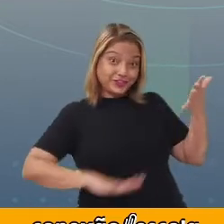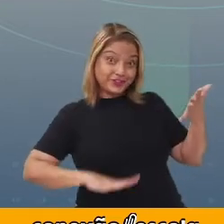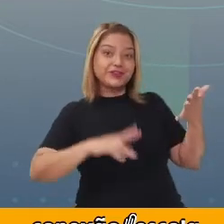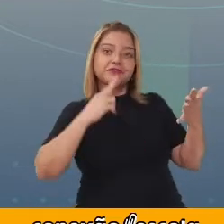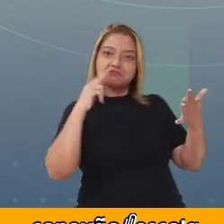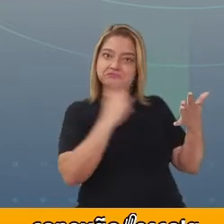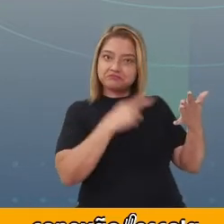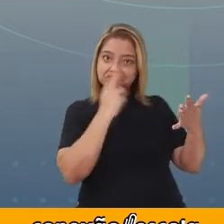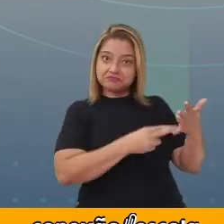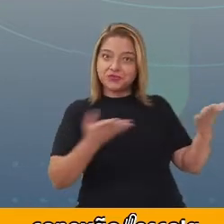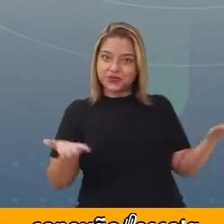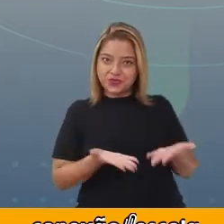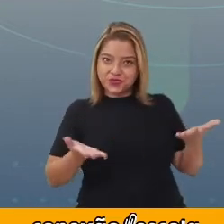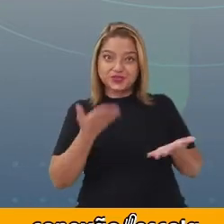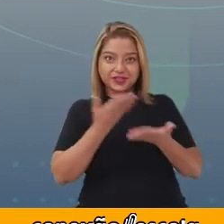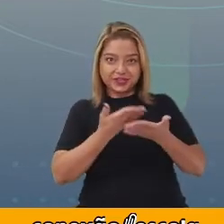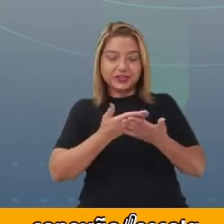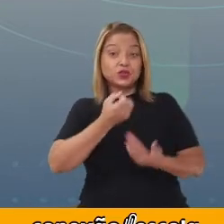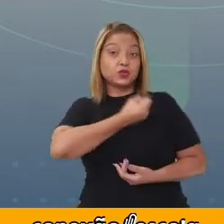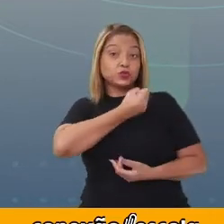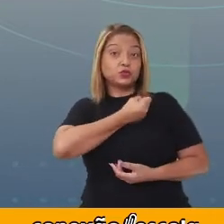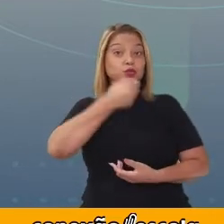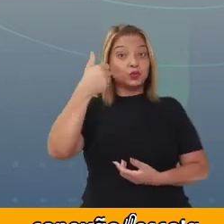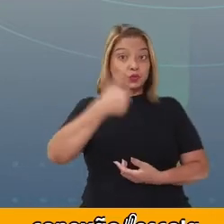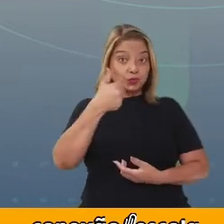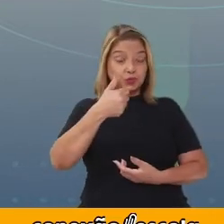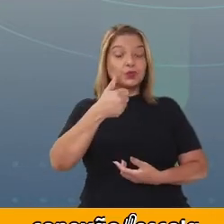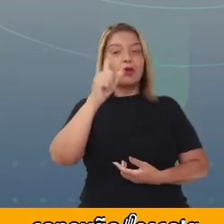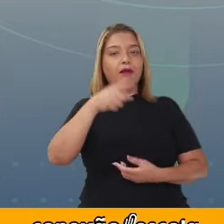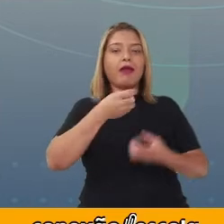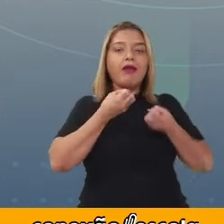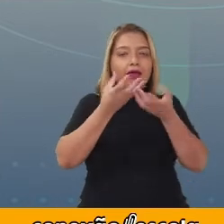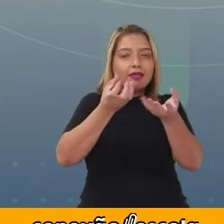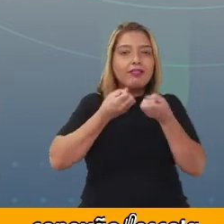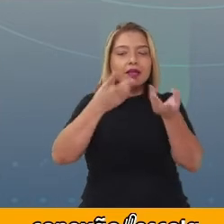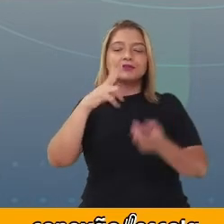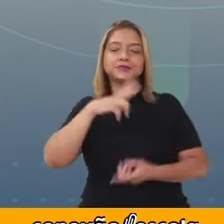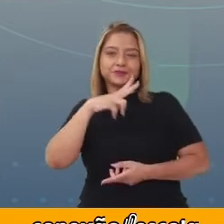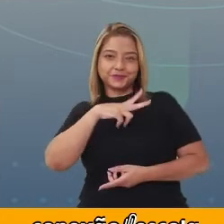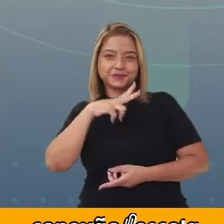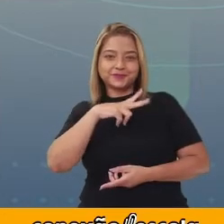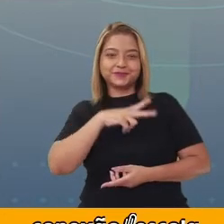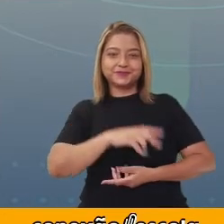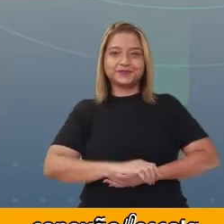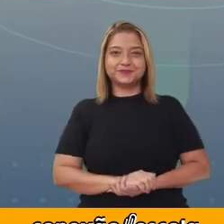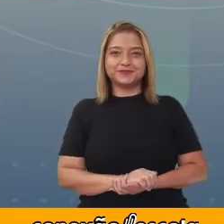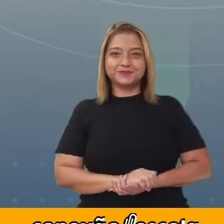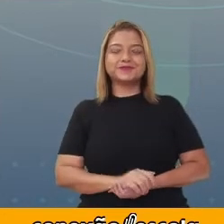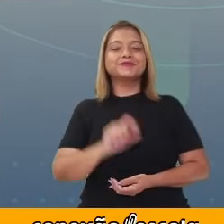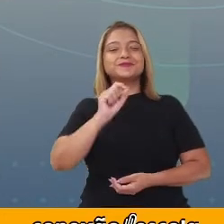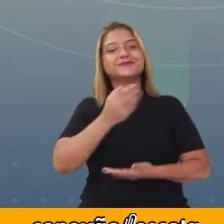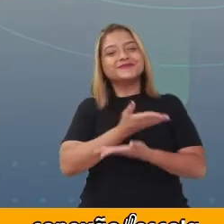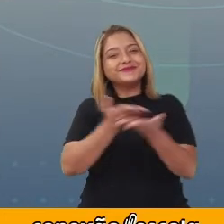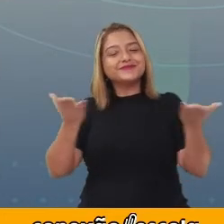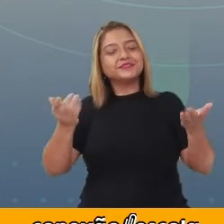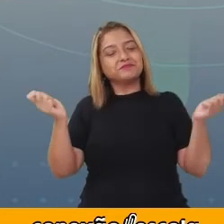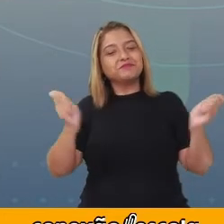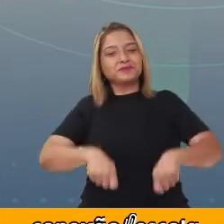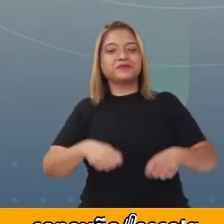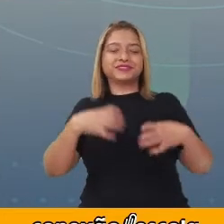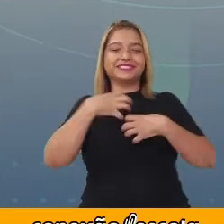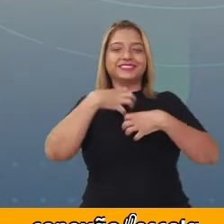essa aula. Atividade 1. Relatos pessoais, dando voz aos